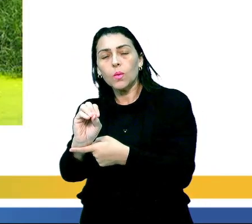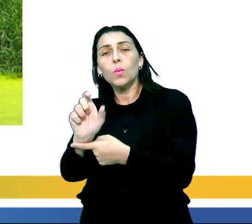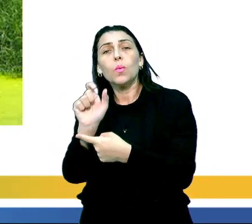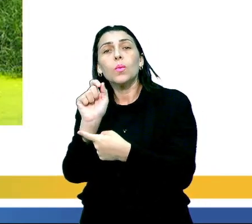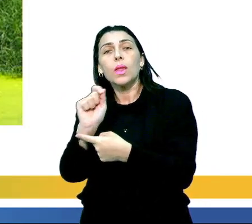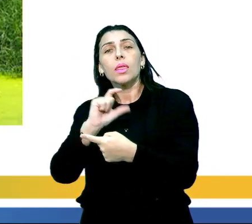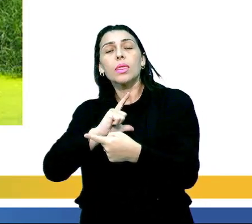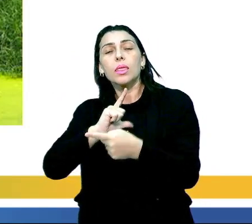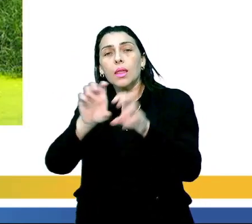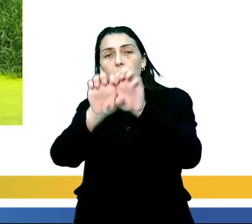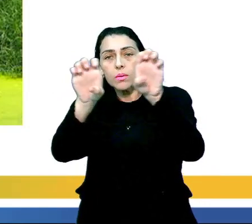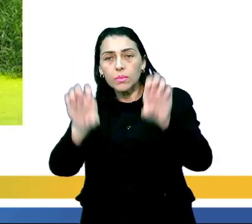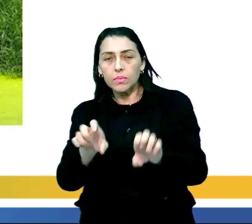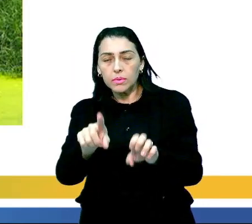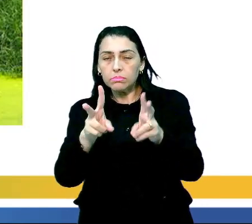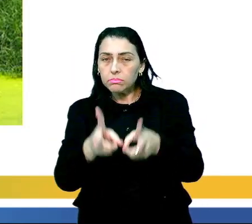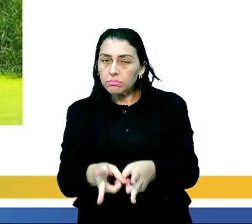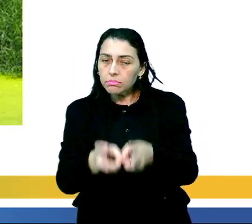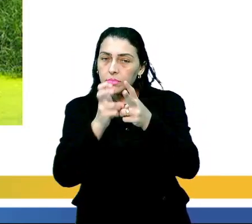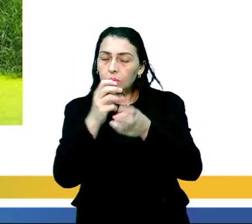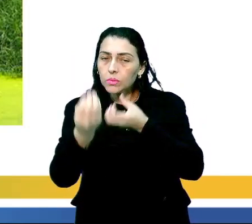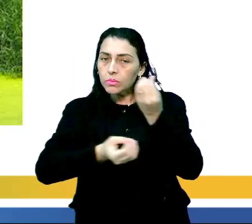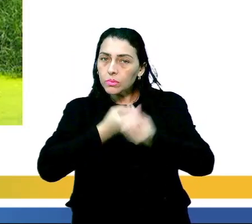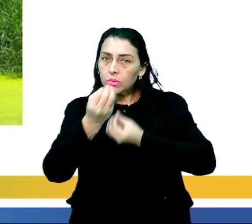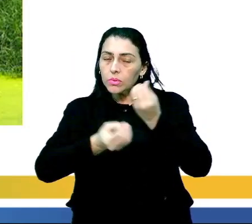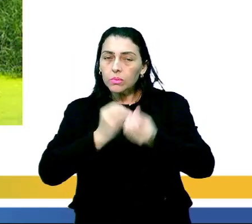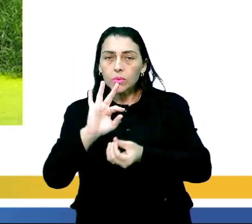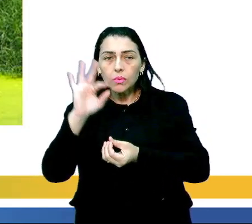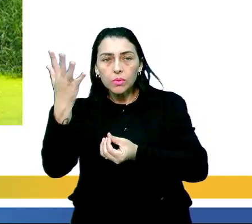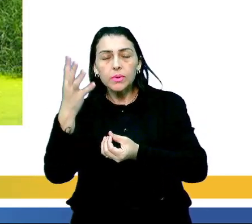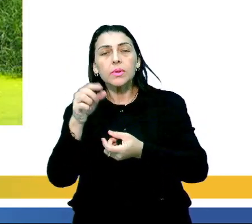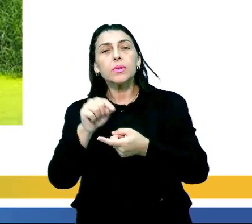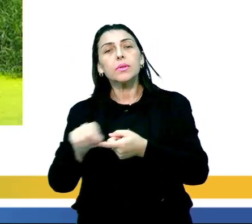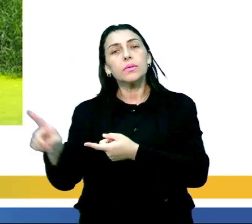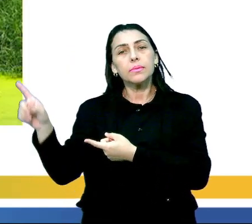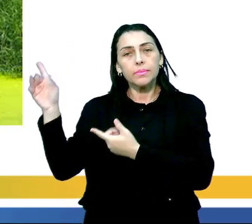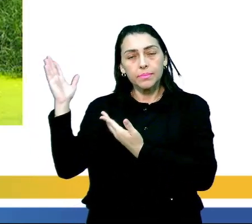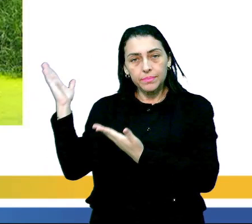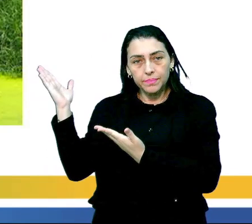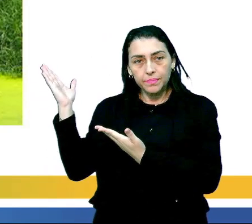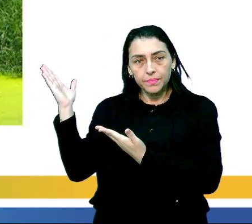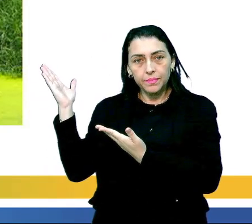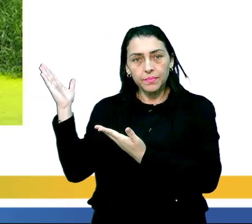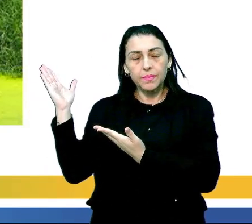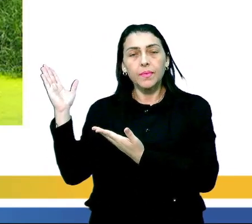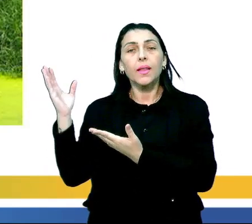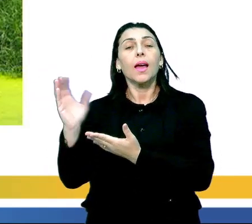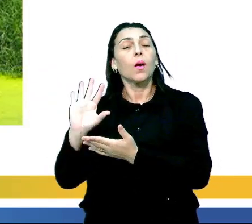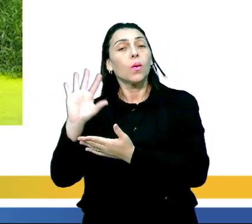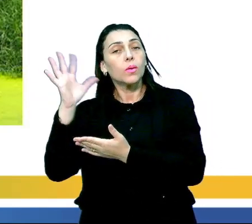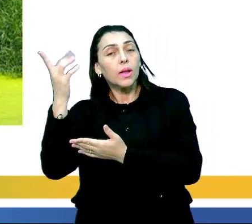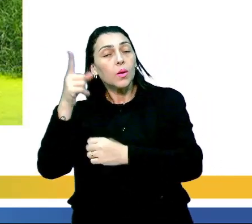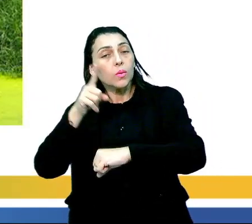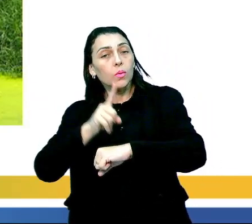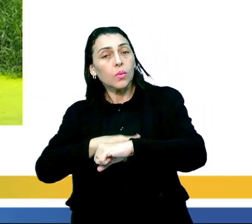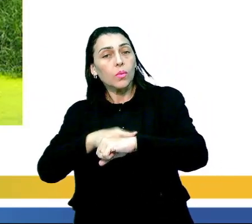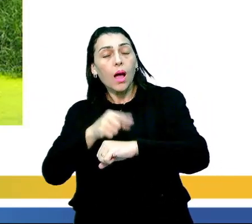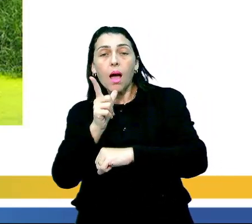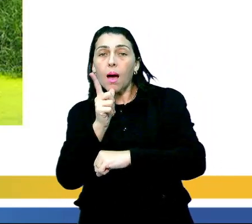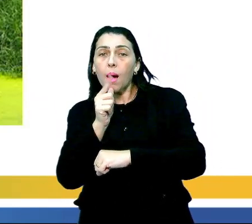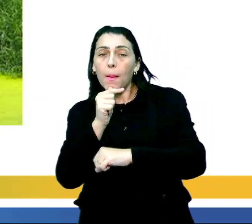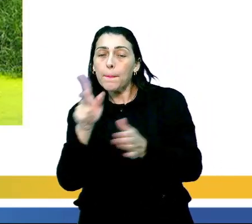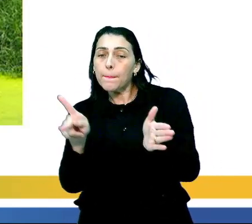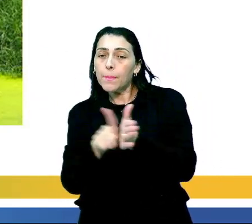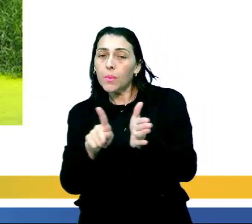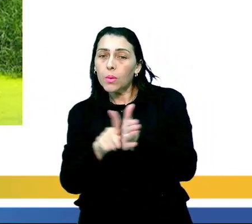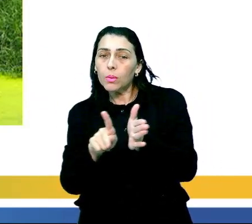Aqui tem um esqueminha para vocês observarem como que funciona a eutrofização. Ele é um fenômeno que ocorre no ambiente aquático, ou seja,